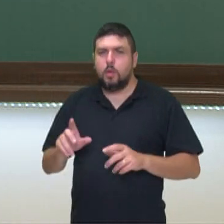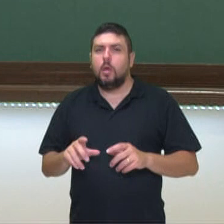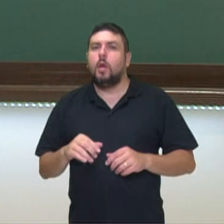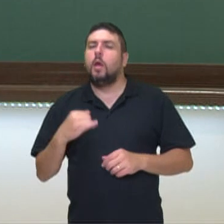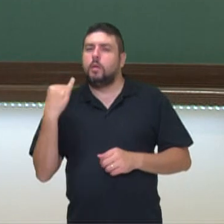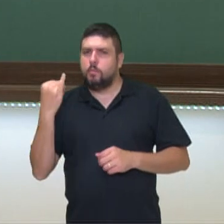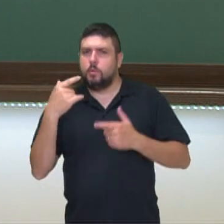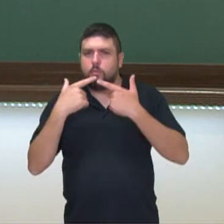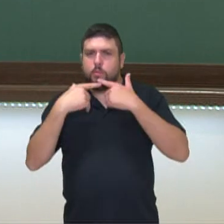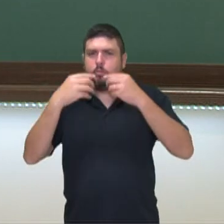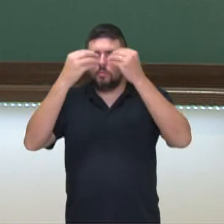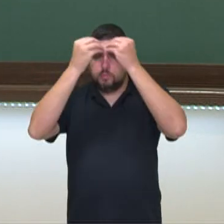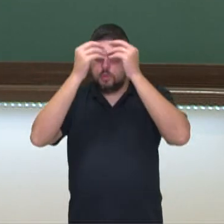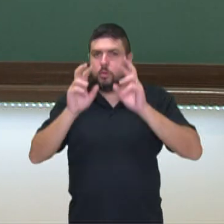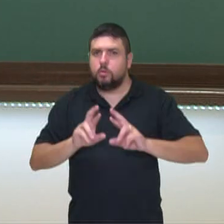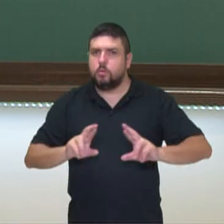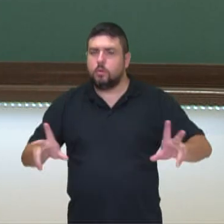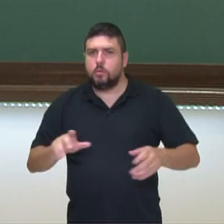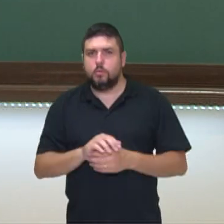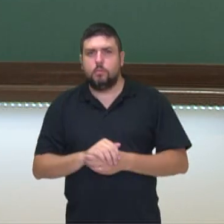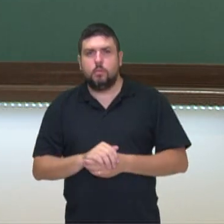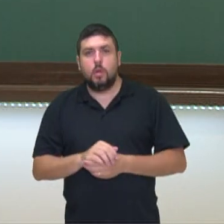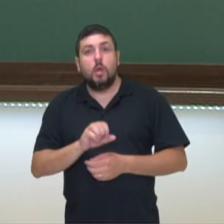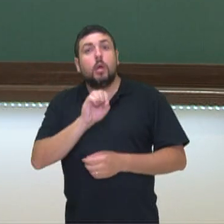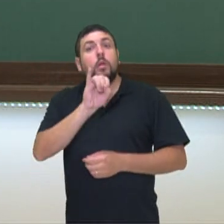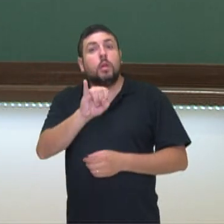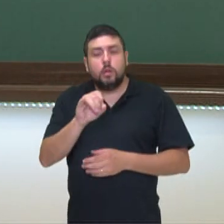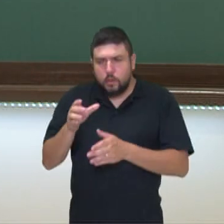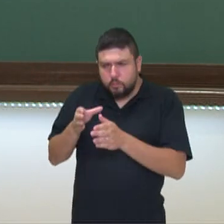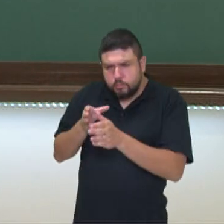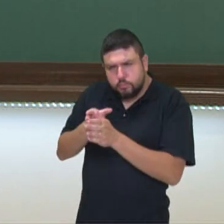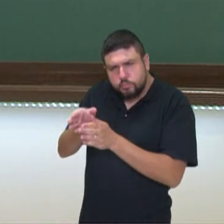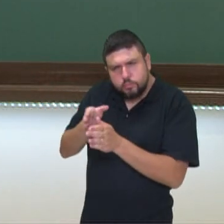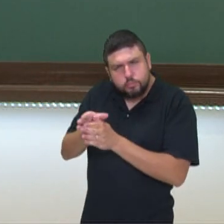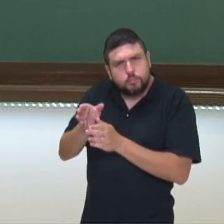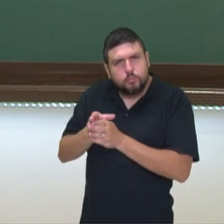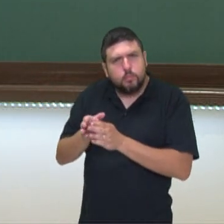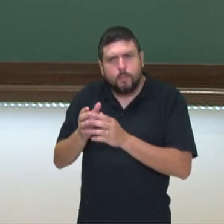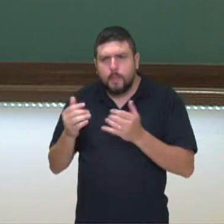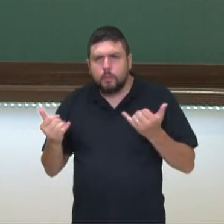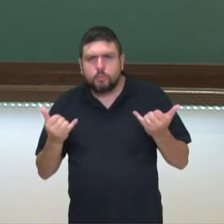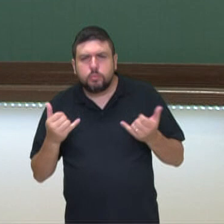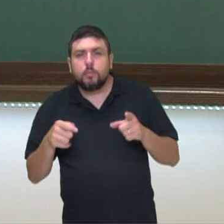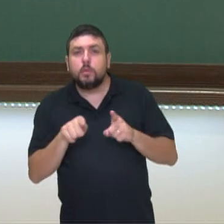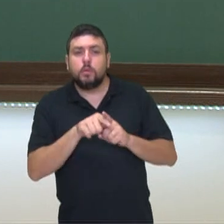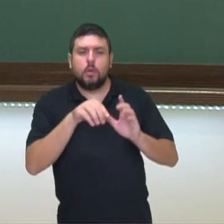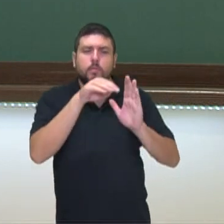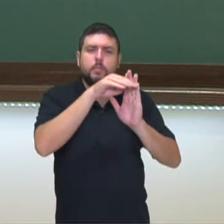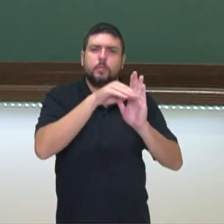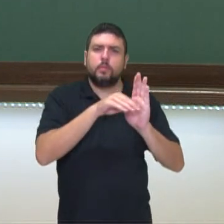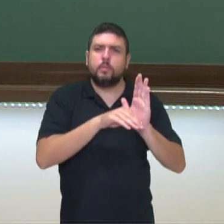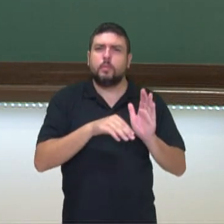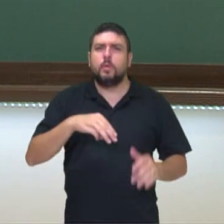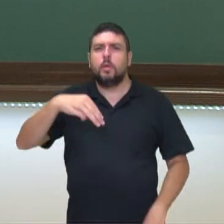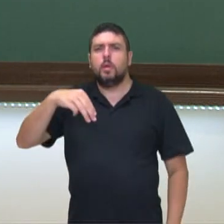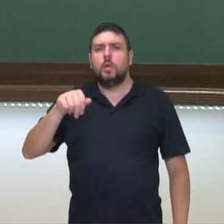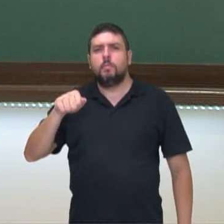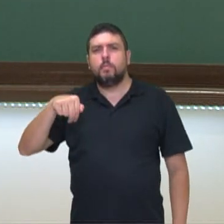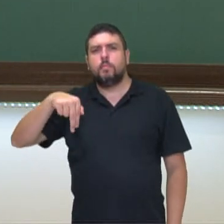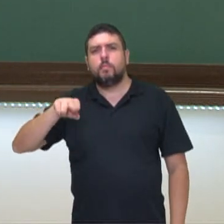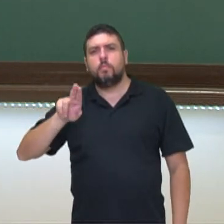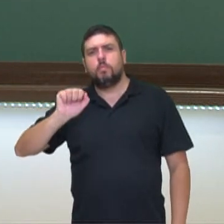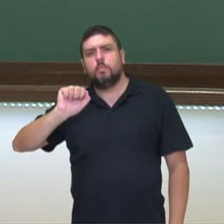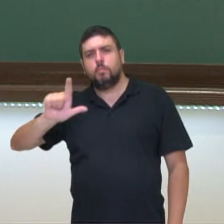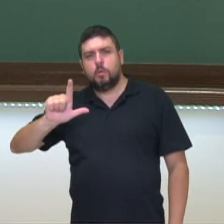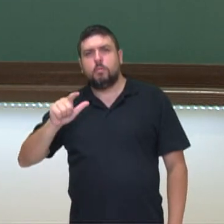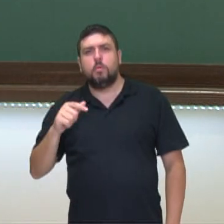uma informação, se eu quero instruir a realizar uma ação através de um manual também, eu devo ser claro e objetivo